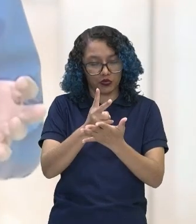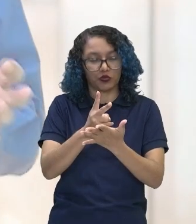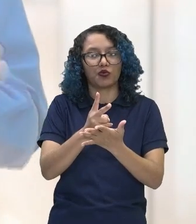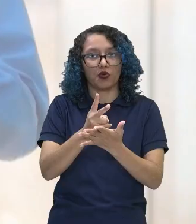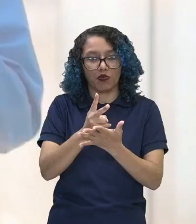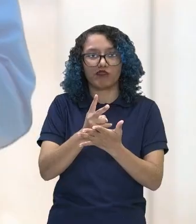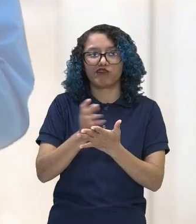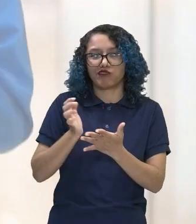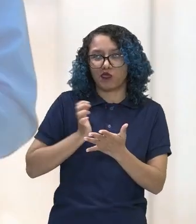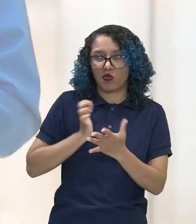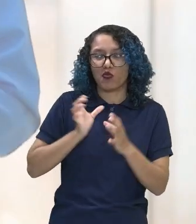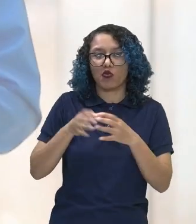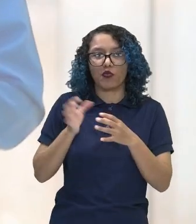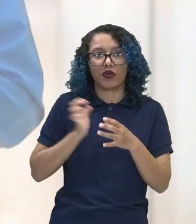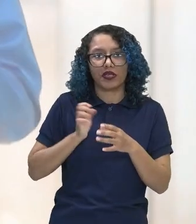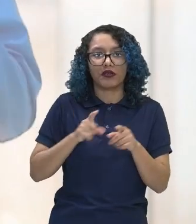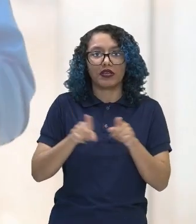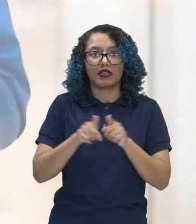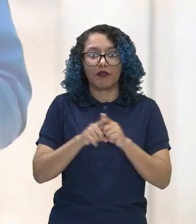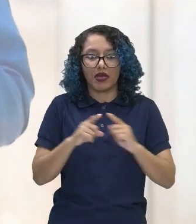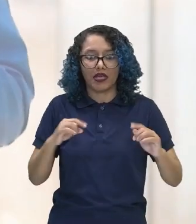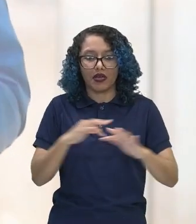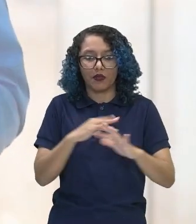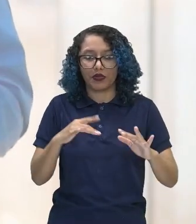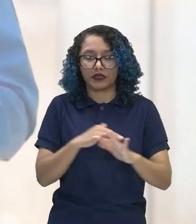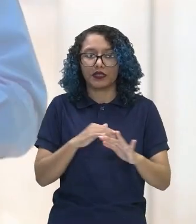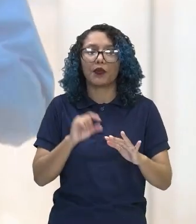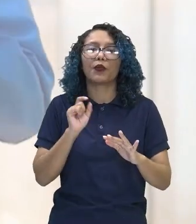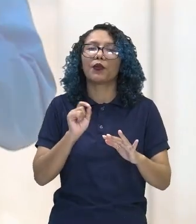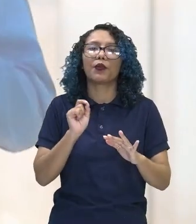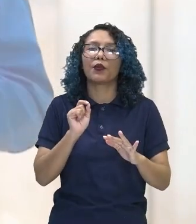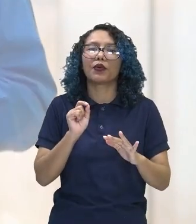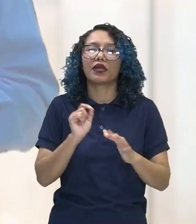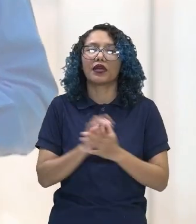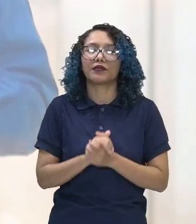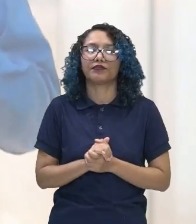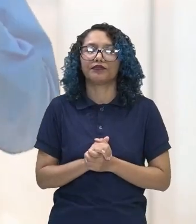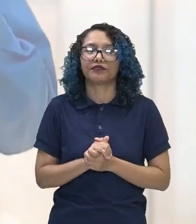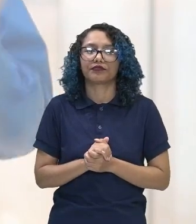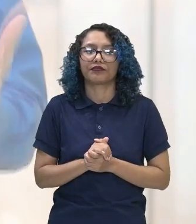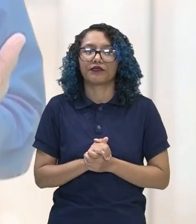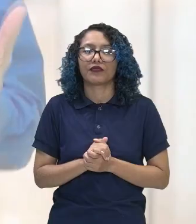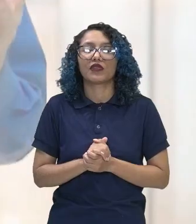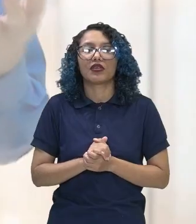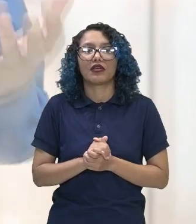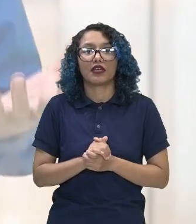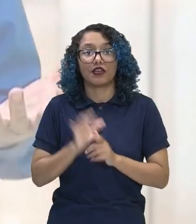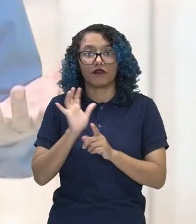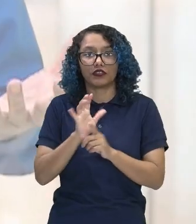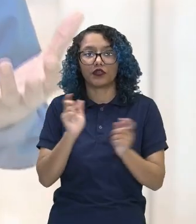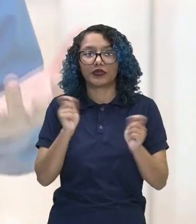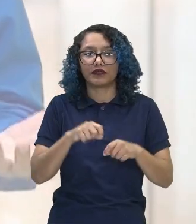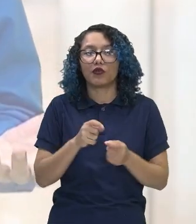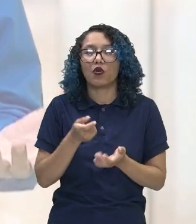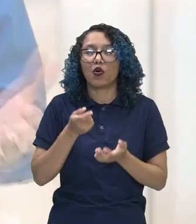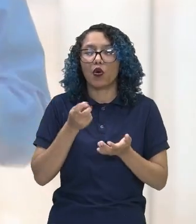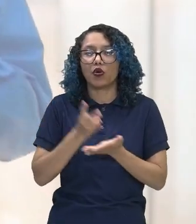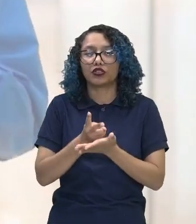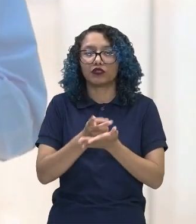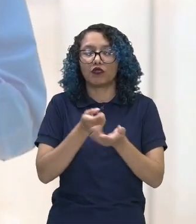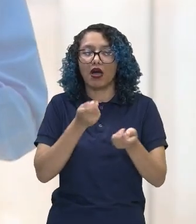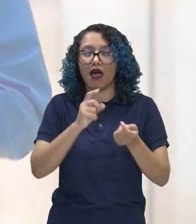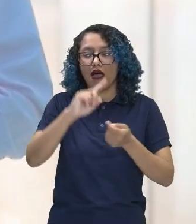por exemplo a urbanização, serviram para reproduzir a dominação de classe